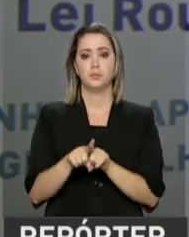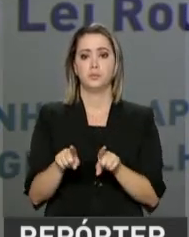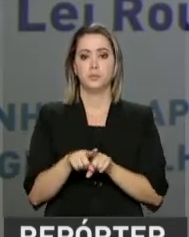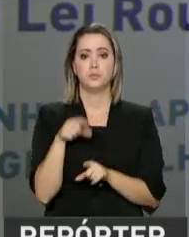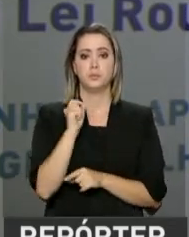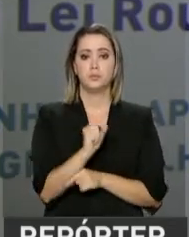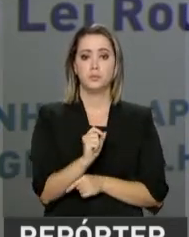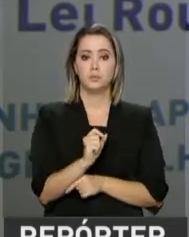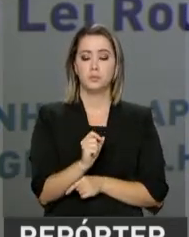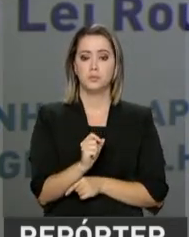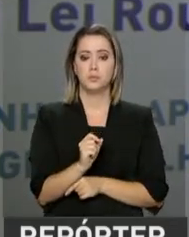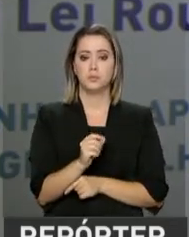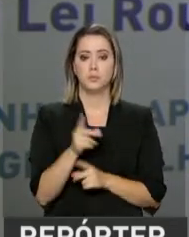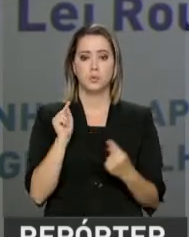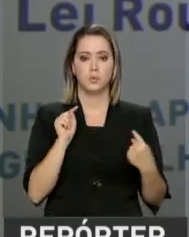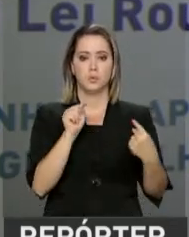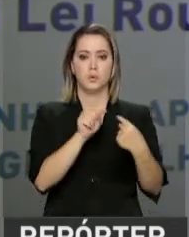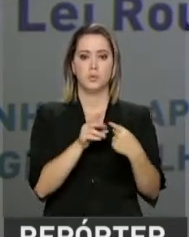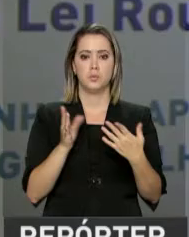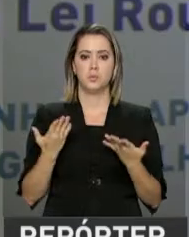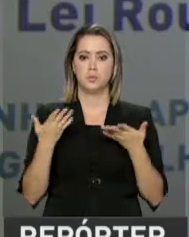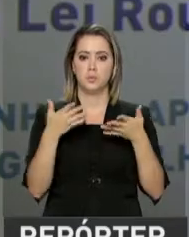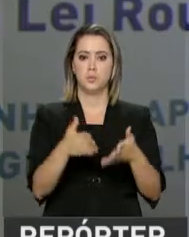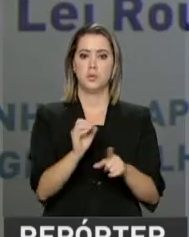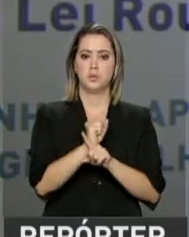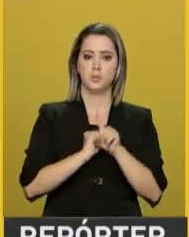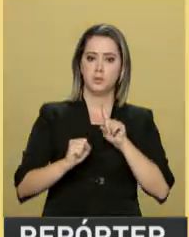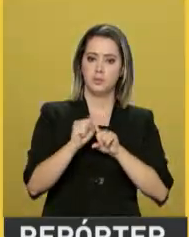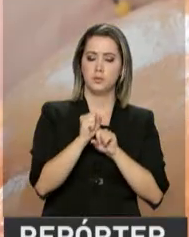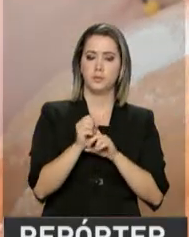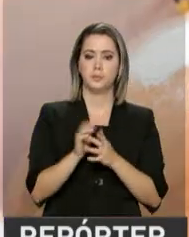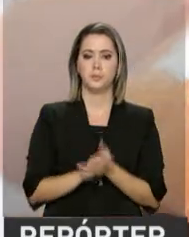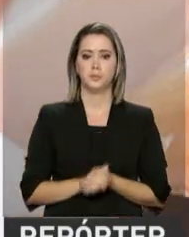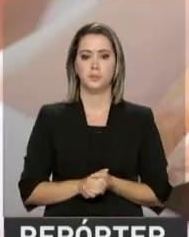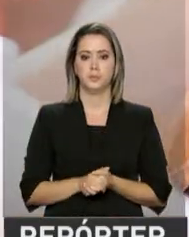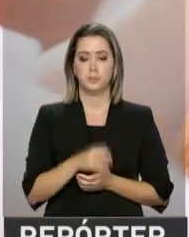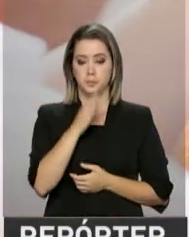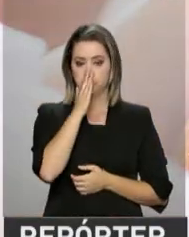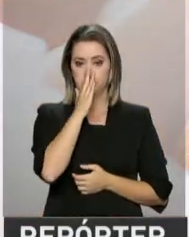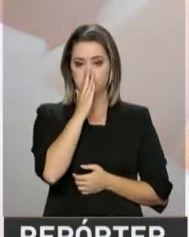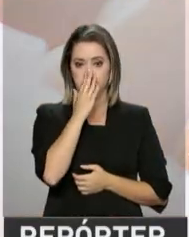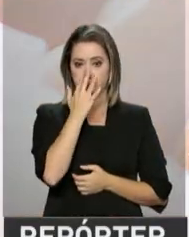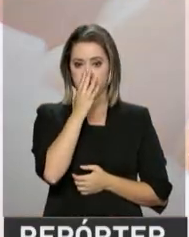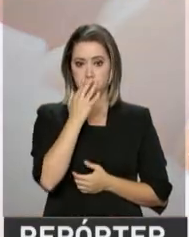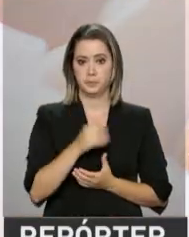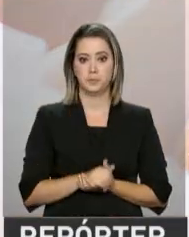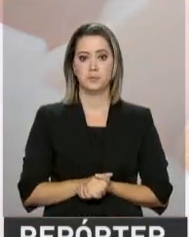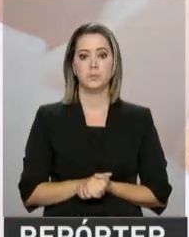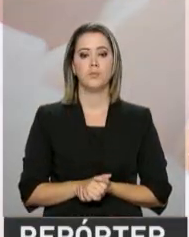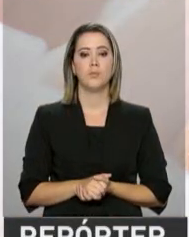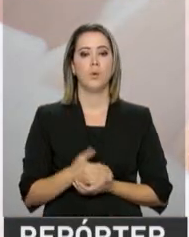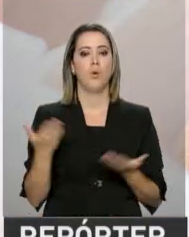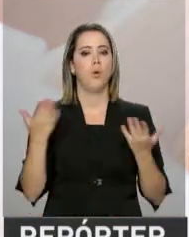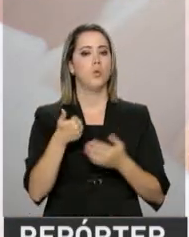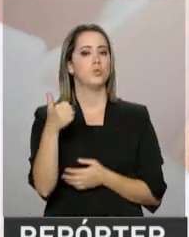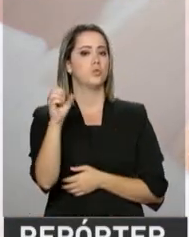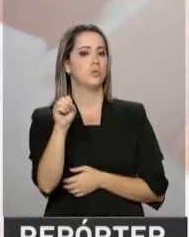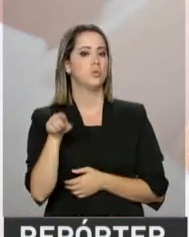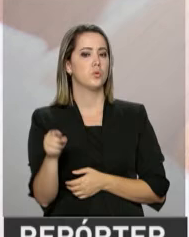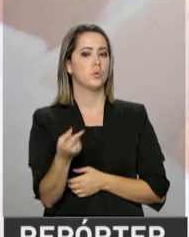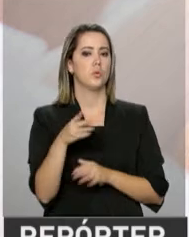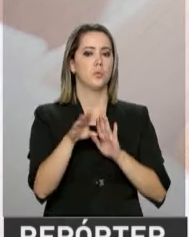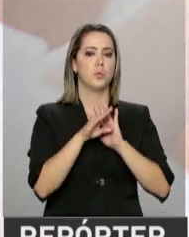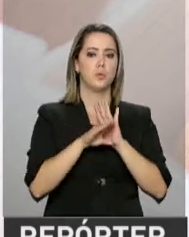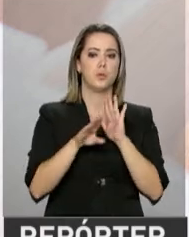ele está muito focado na participação social atualmente são cerca de 18 mil projetos culturais apoiadas